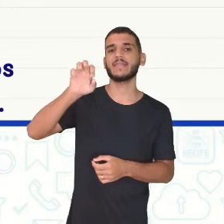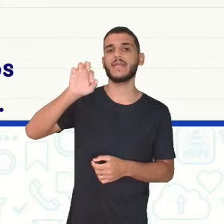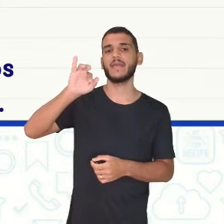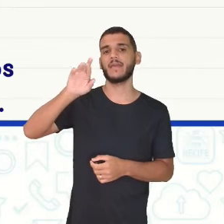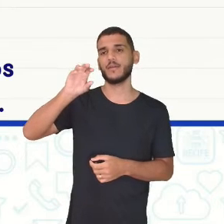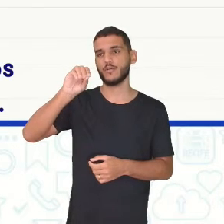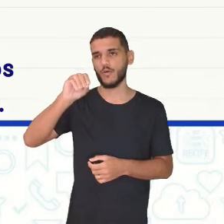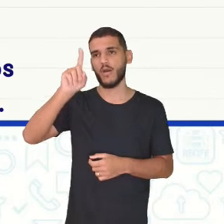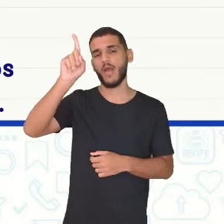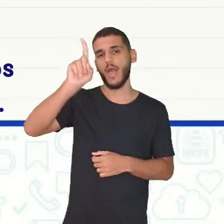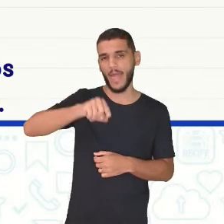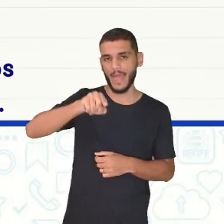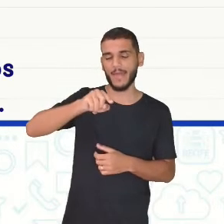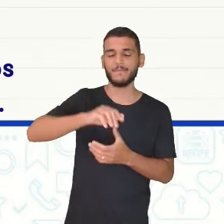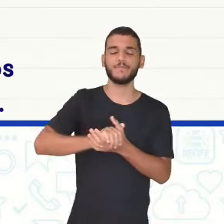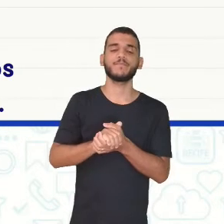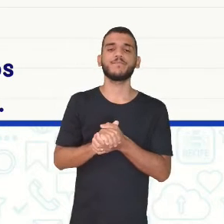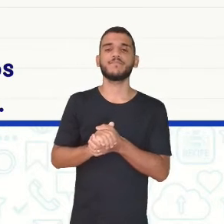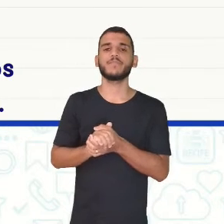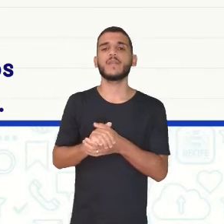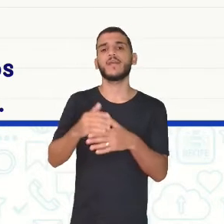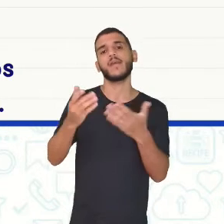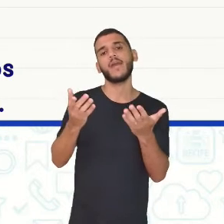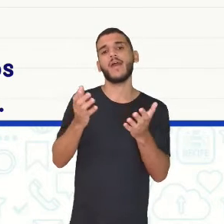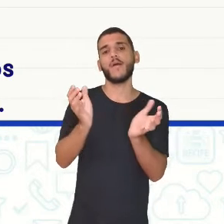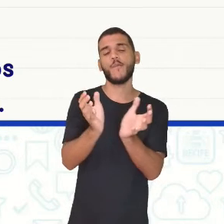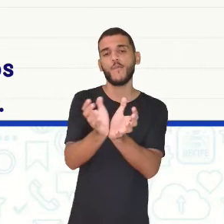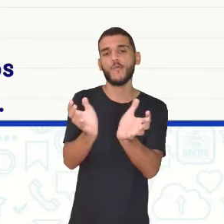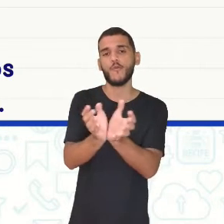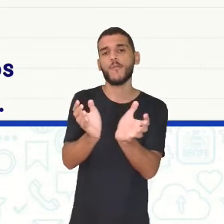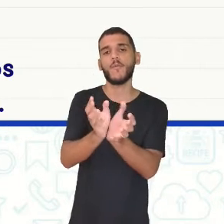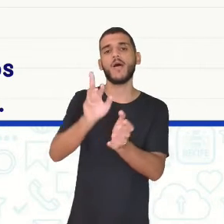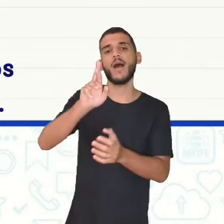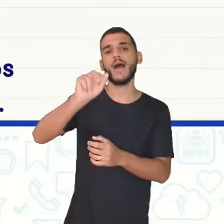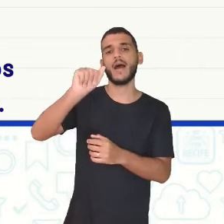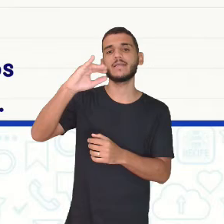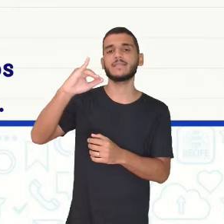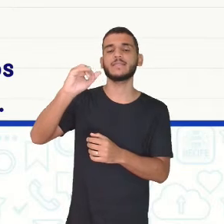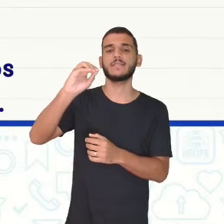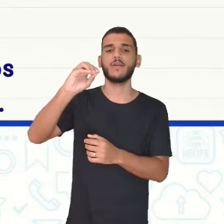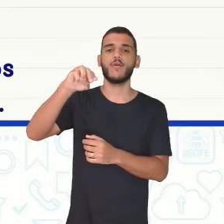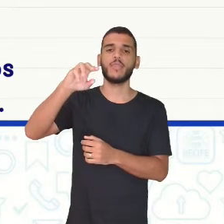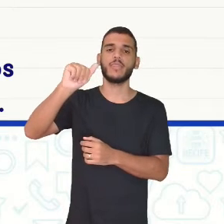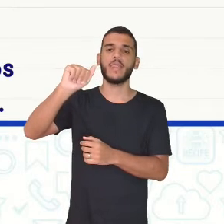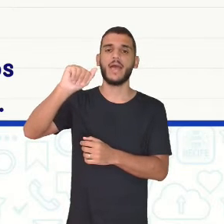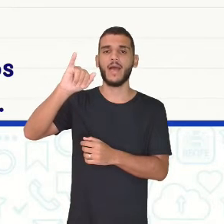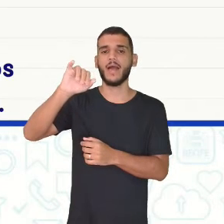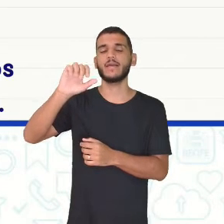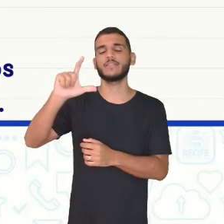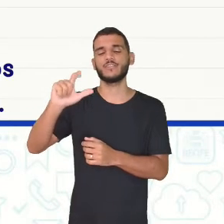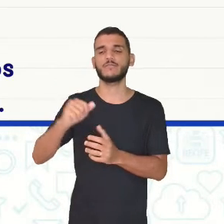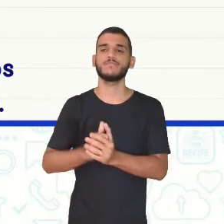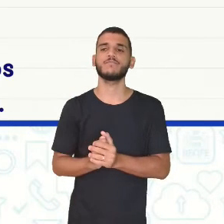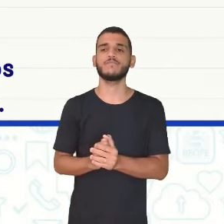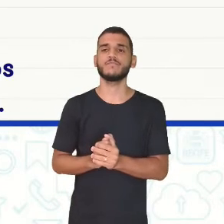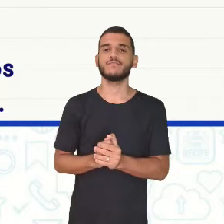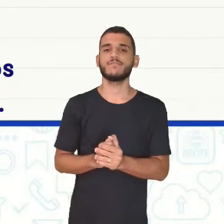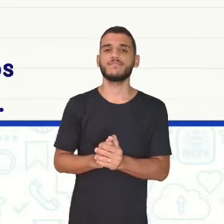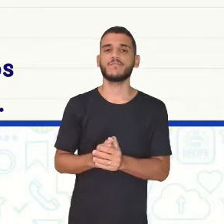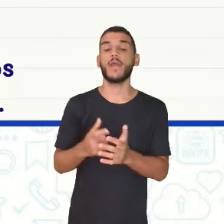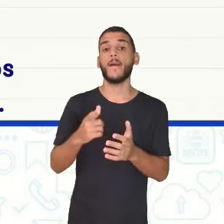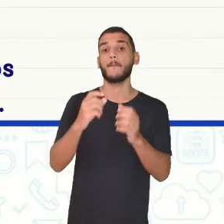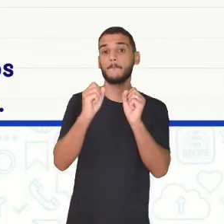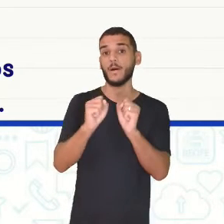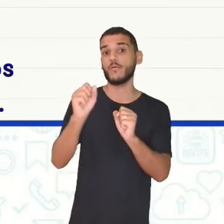notar aqui, ó, que eu tenho menos 8 como um número inteiro. E eu posso escrever o menos 8 na forma de uma